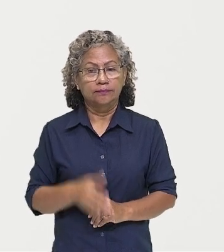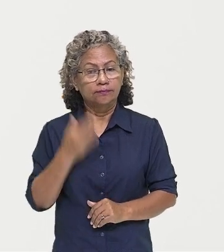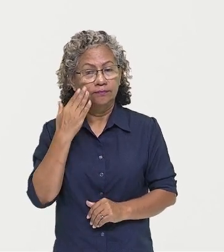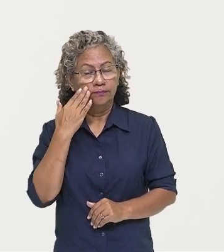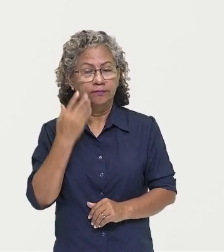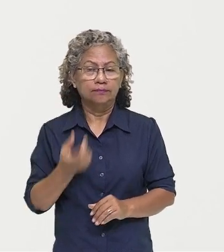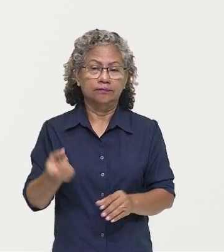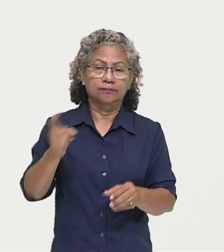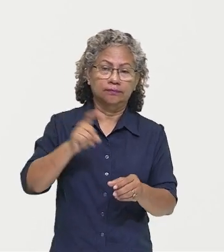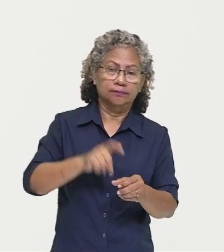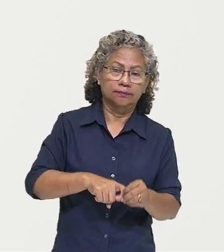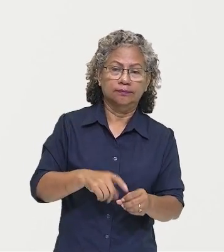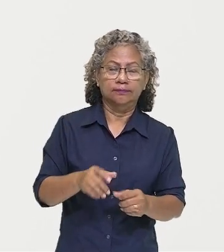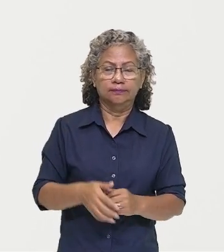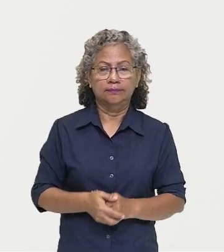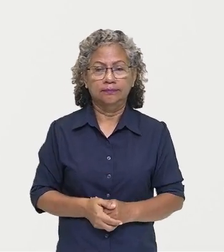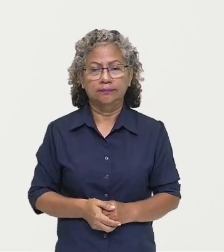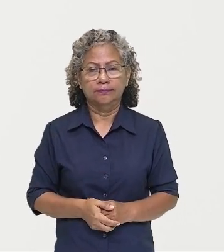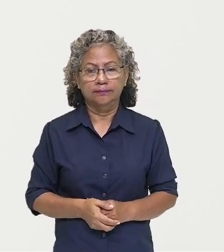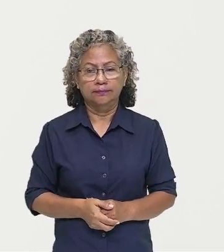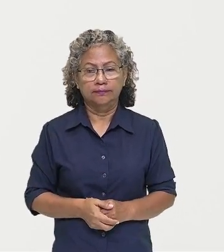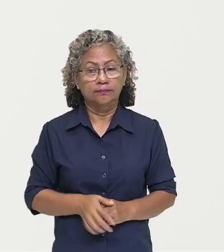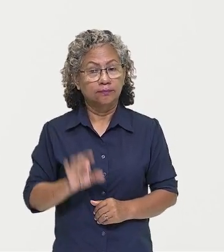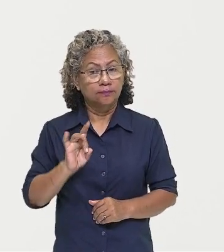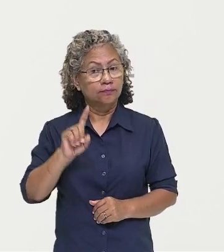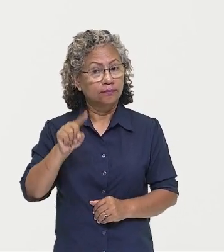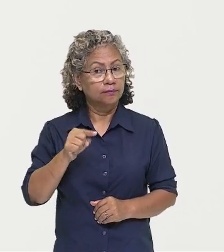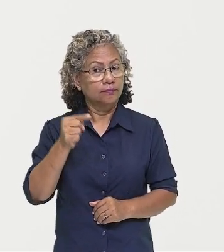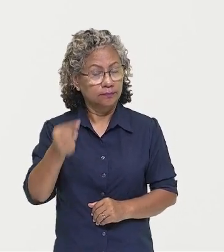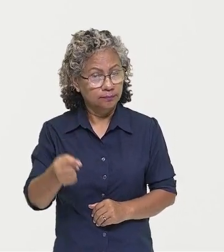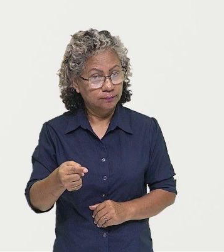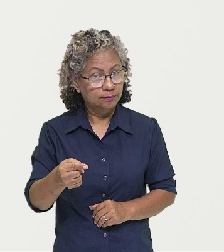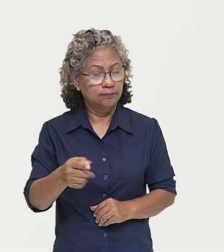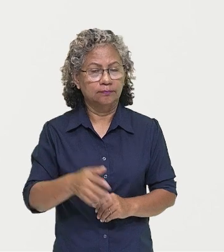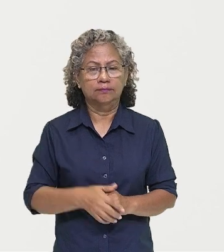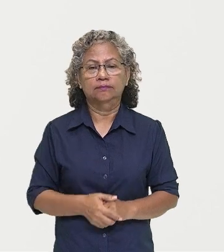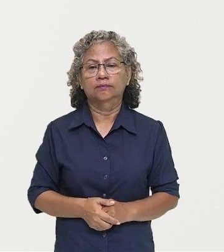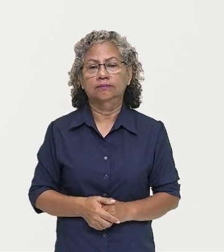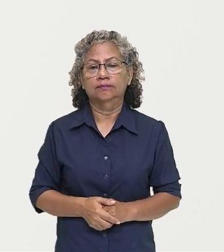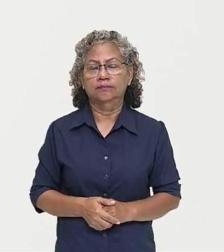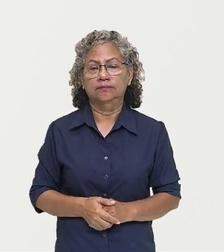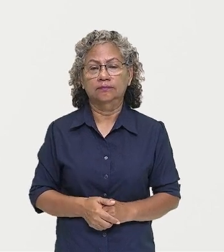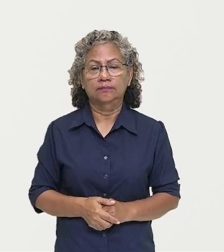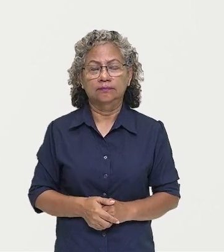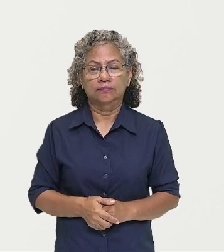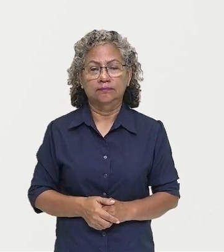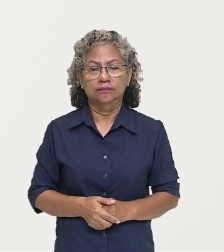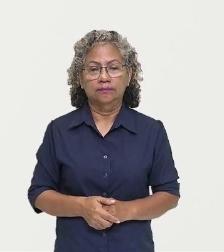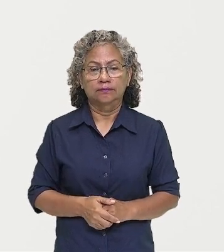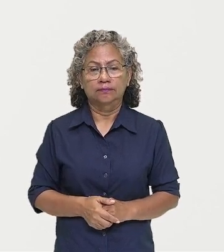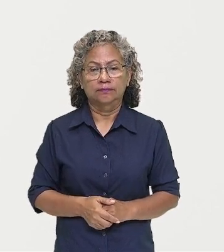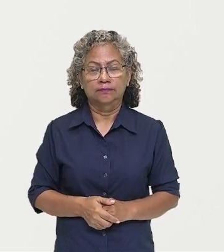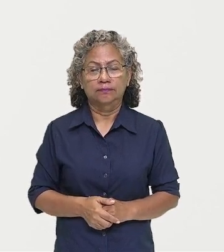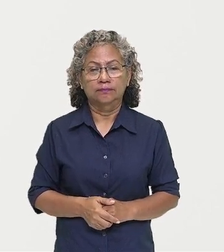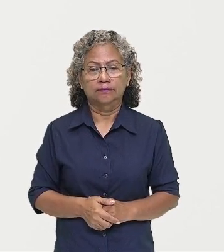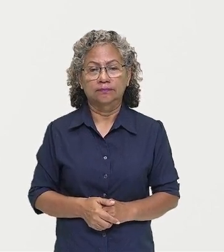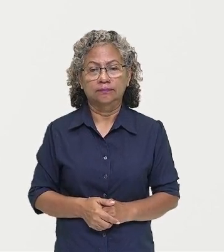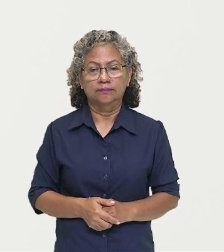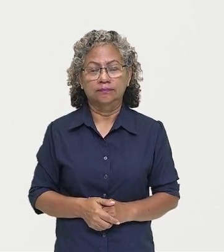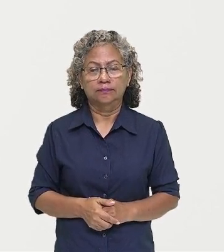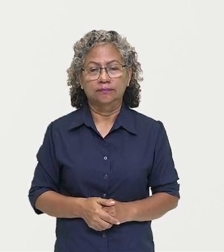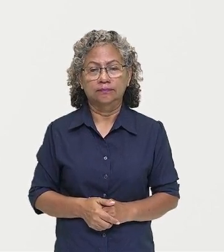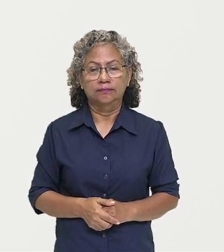olha lá. Depois, não esqueçam, quando não vier a aceleração, eu faço dessa forma.